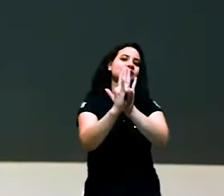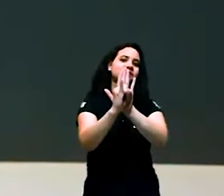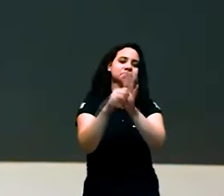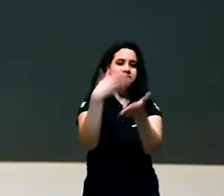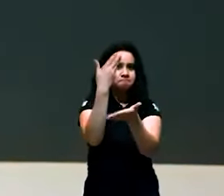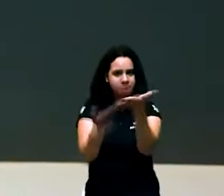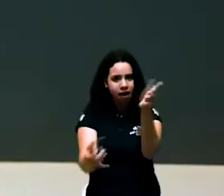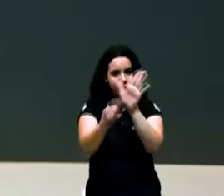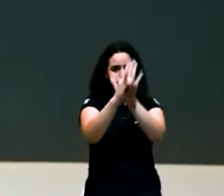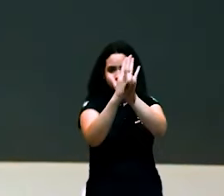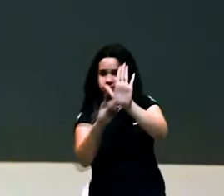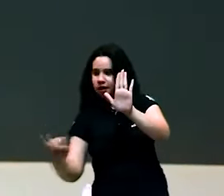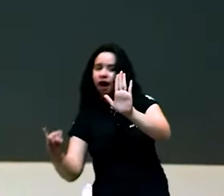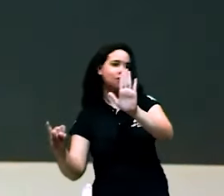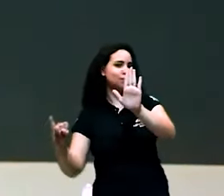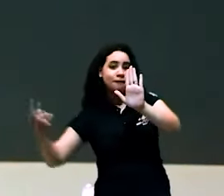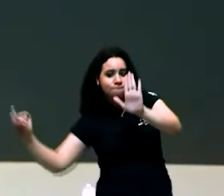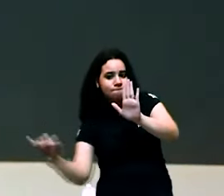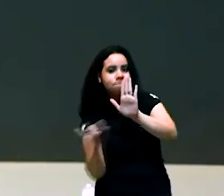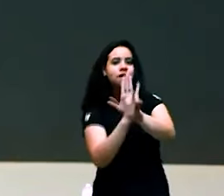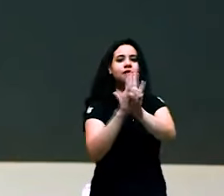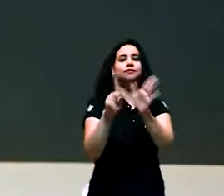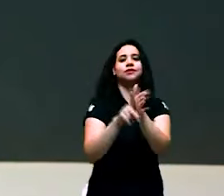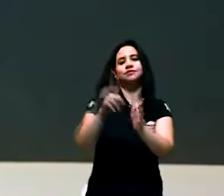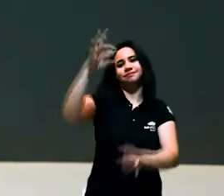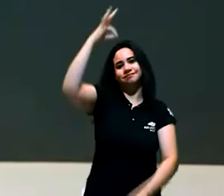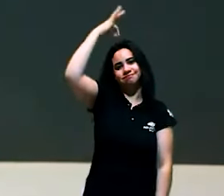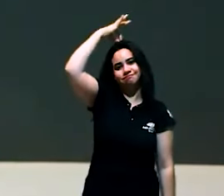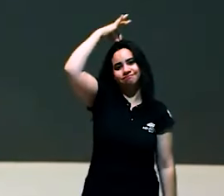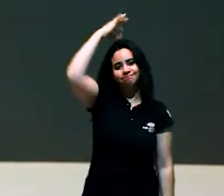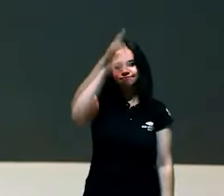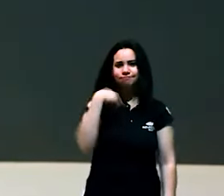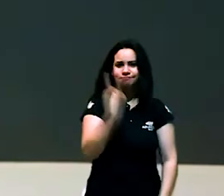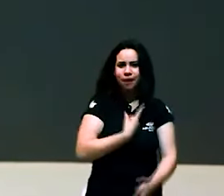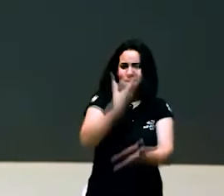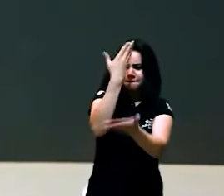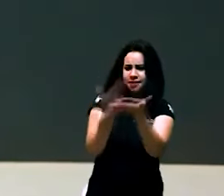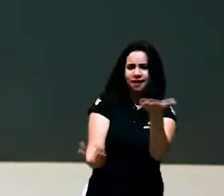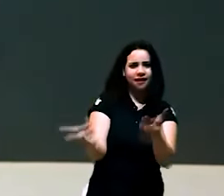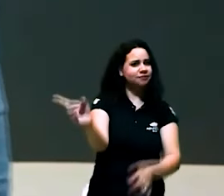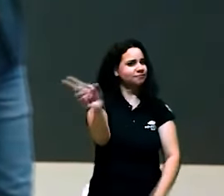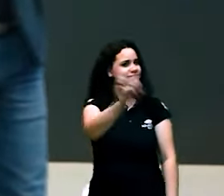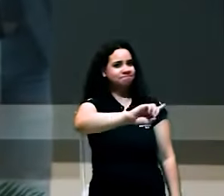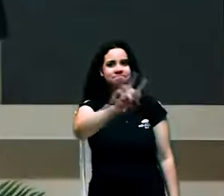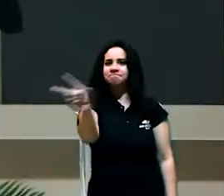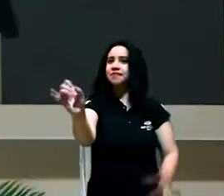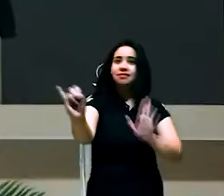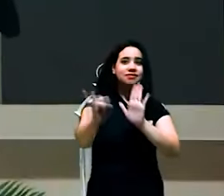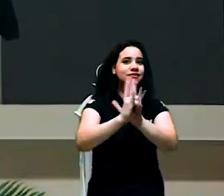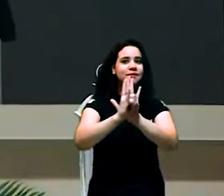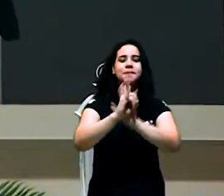a identidade do Espírito Santo. Quanto louva a Deus nesta noite! Não vamos perder a identidade do Espírito